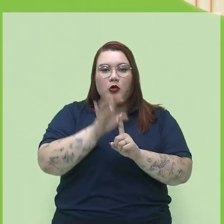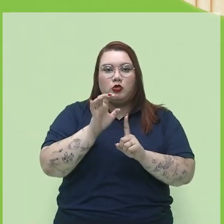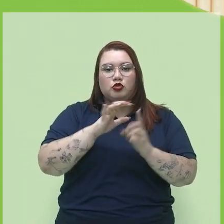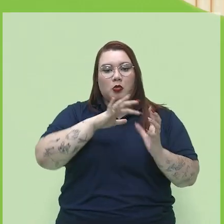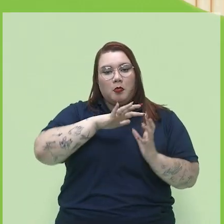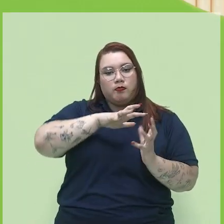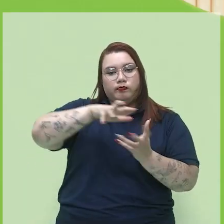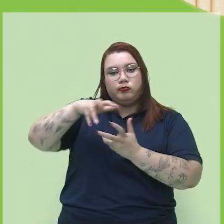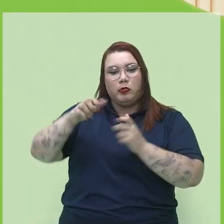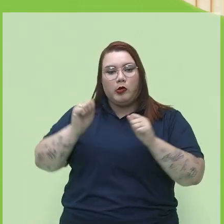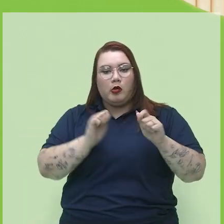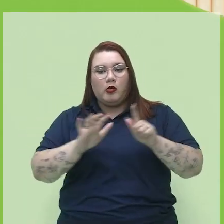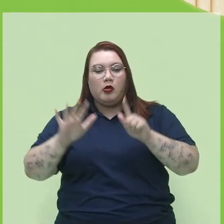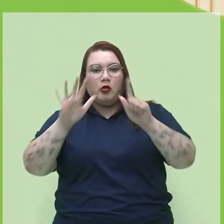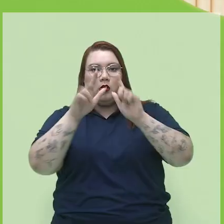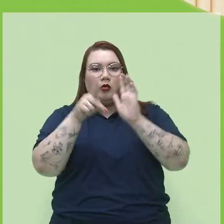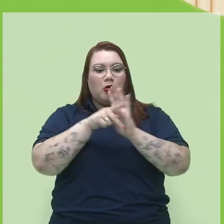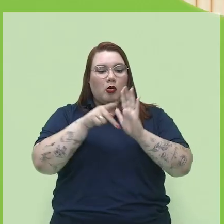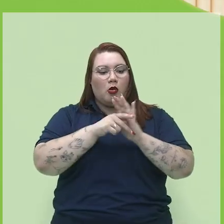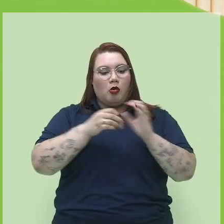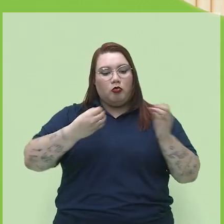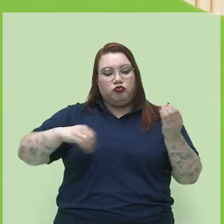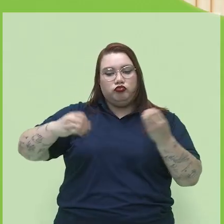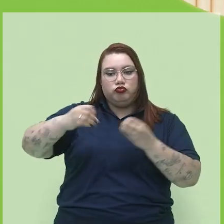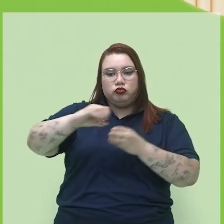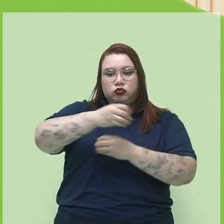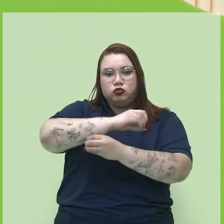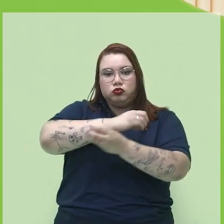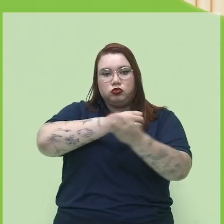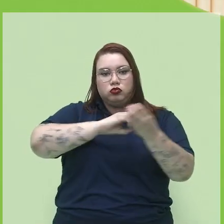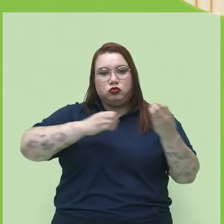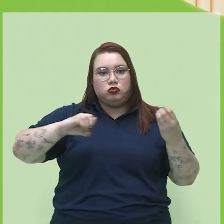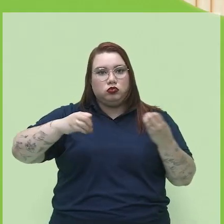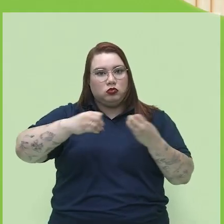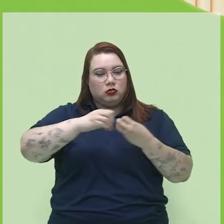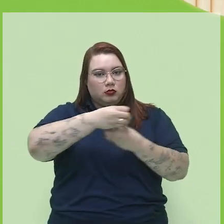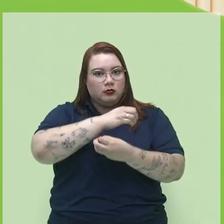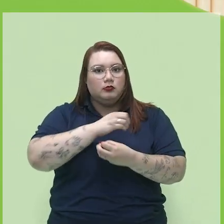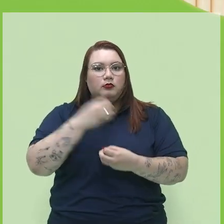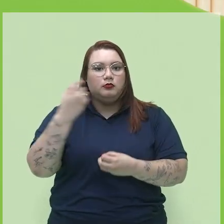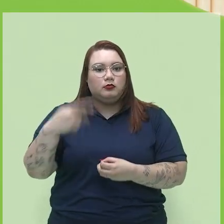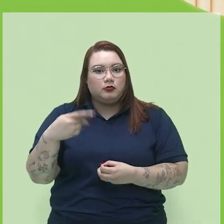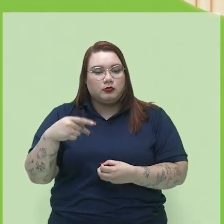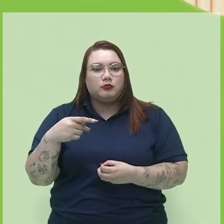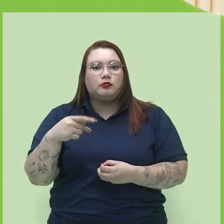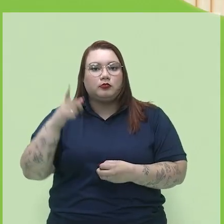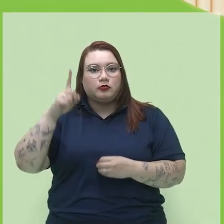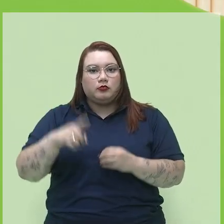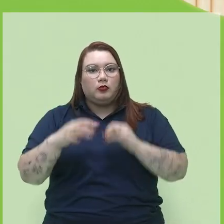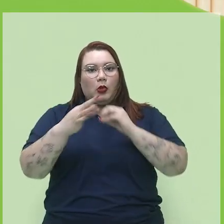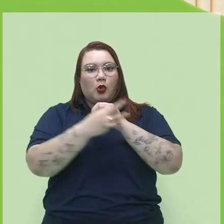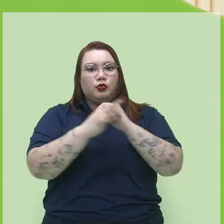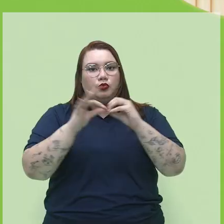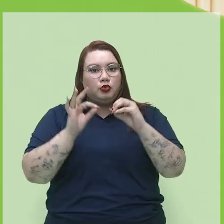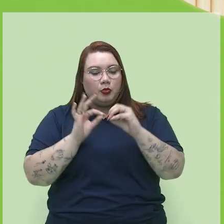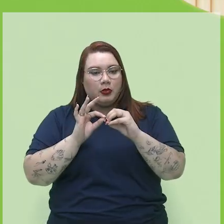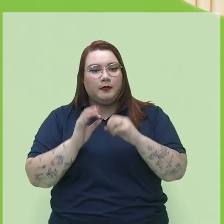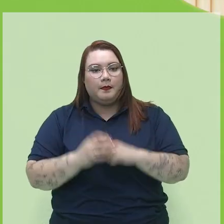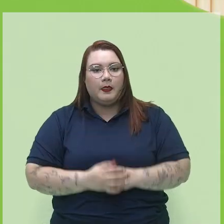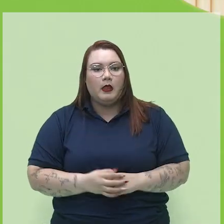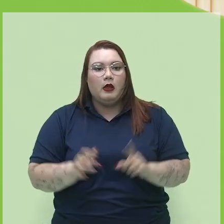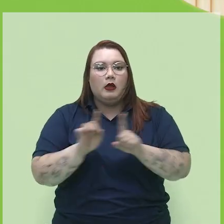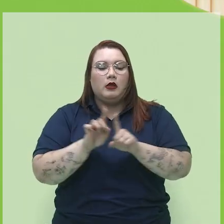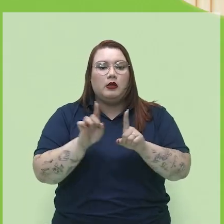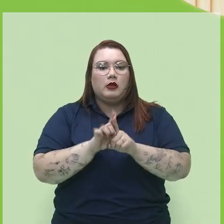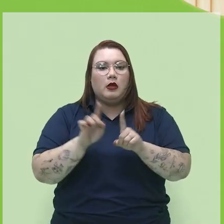de gigantes gasosos na estabilidade orbital, como acontece aqui, um gigante gasoso aí no nosso sistema é o Júpiter.